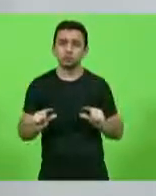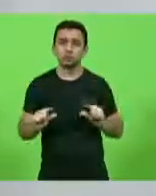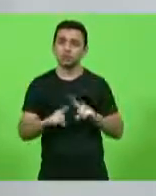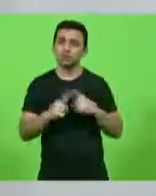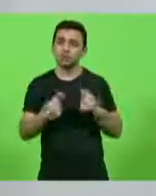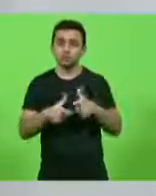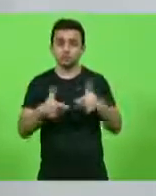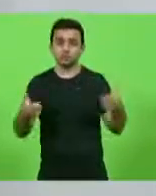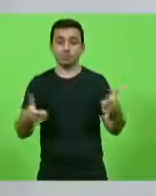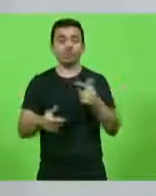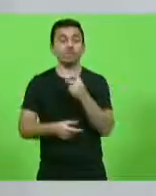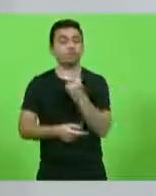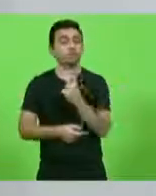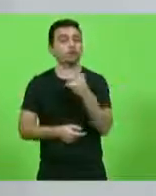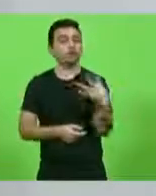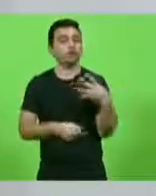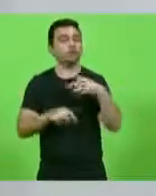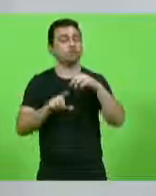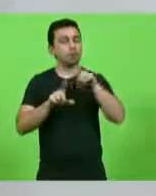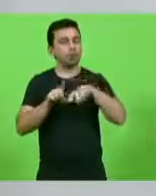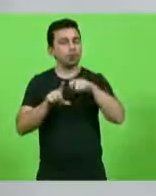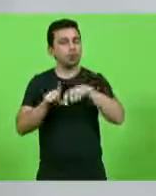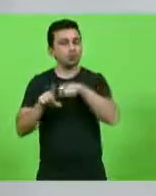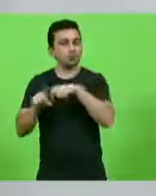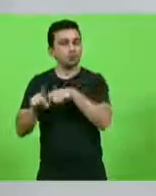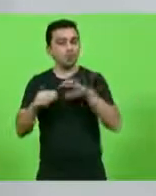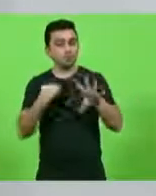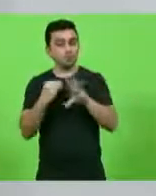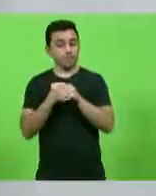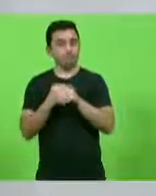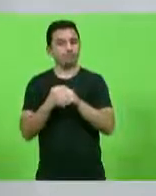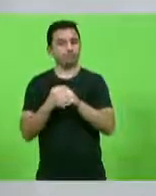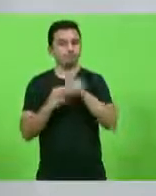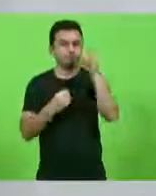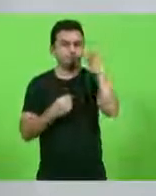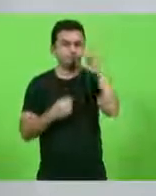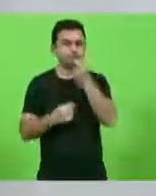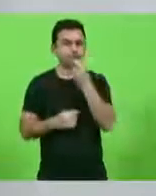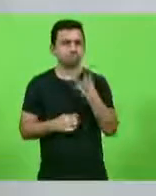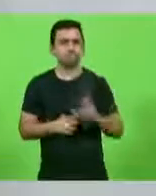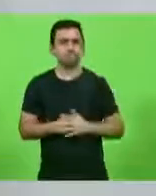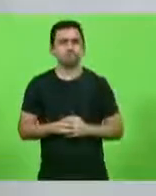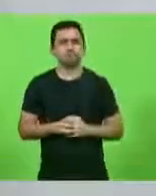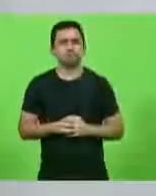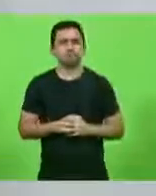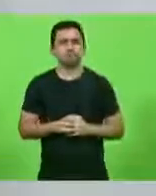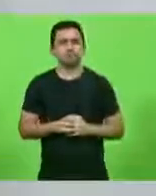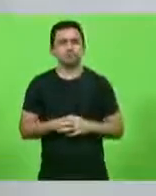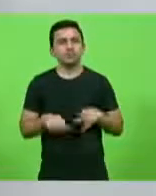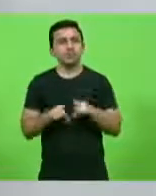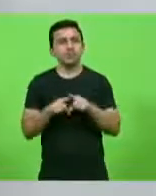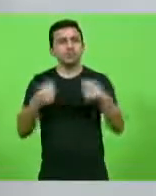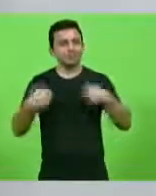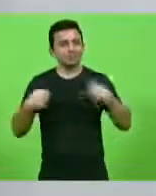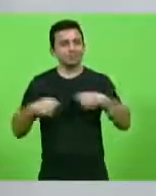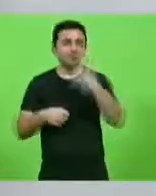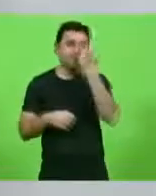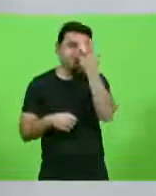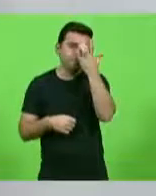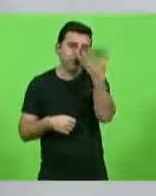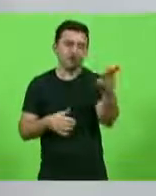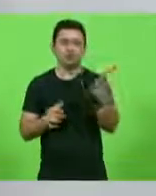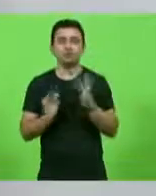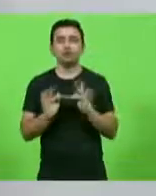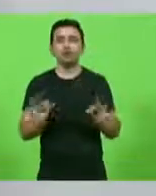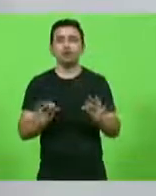foi ampliado para 24 meses, também, que é uma emenda bem inteligente. Então, nós precisamos ter uma facilidade. Não